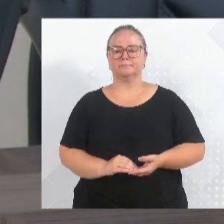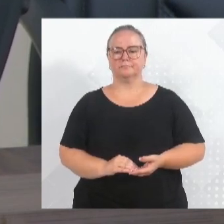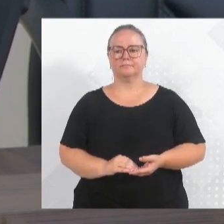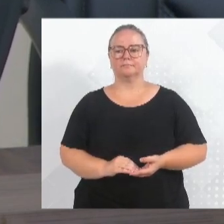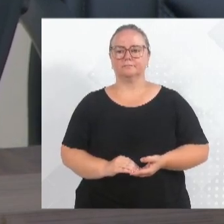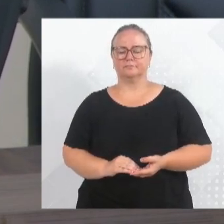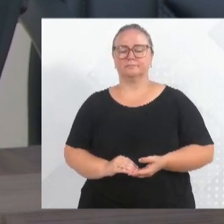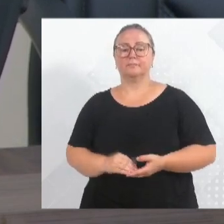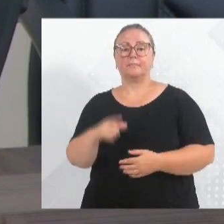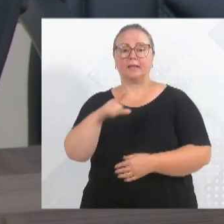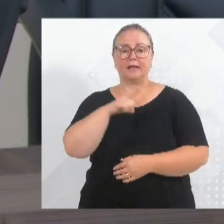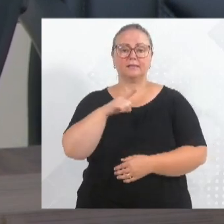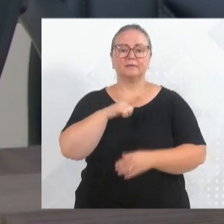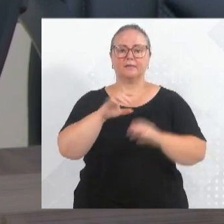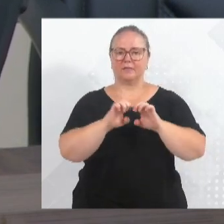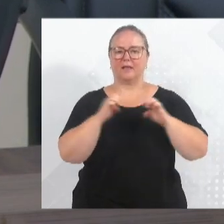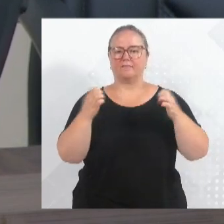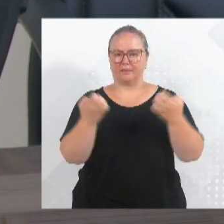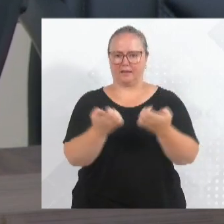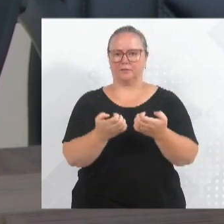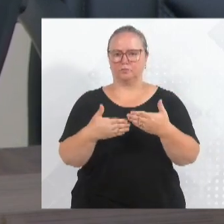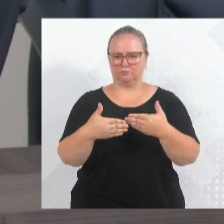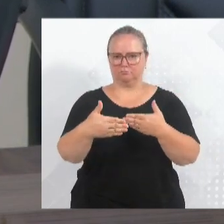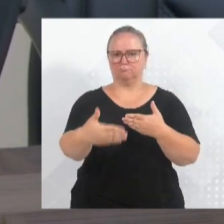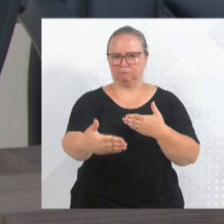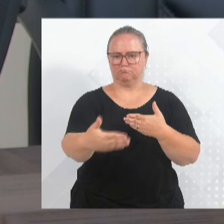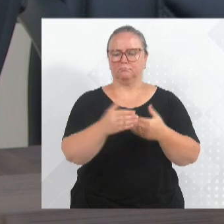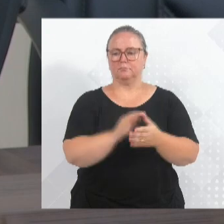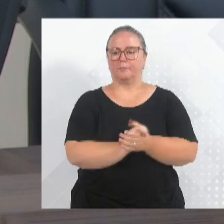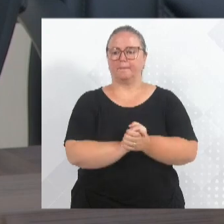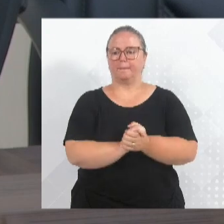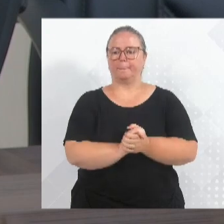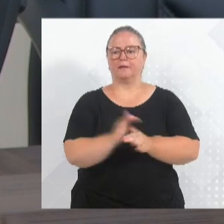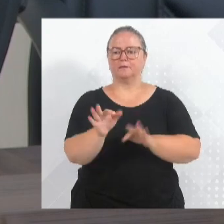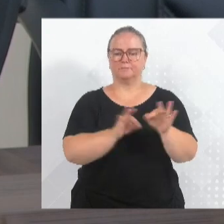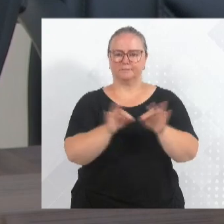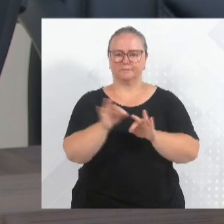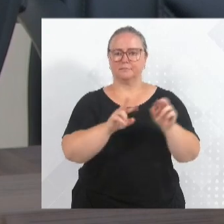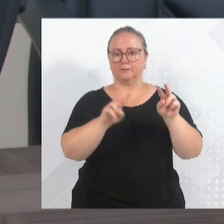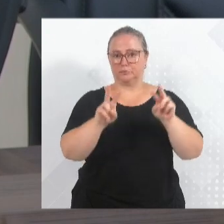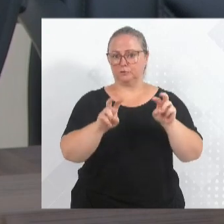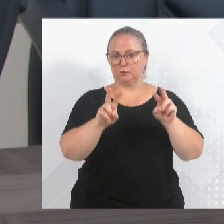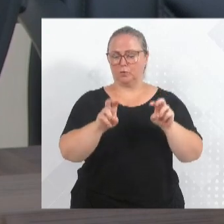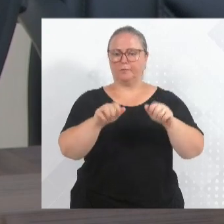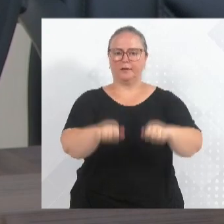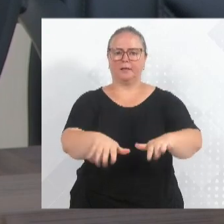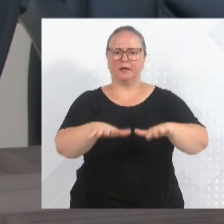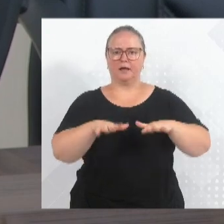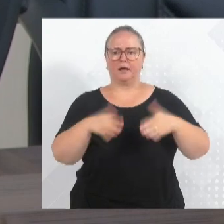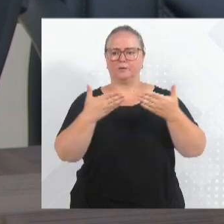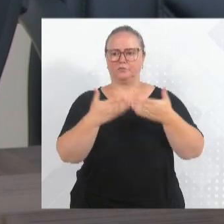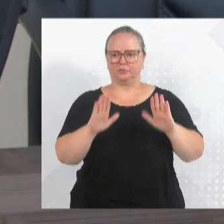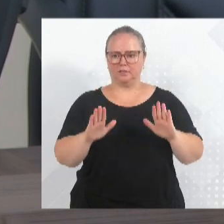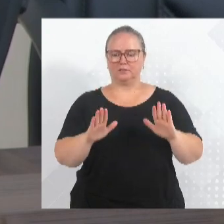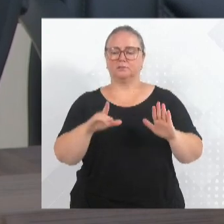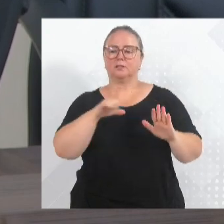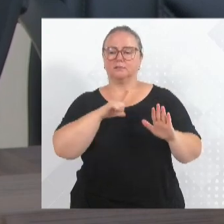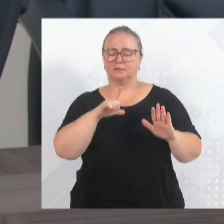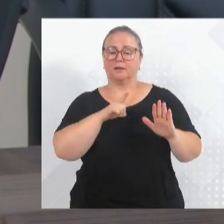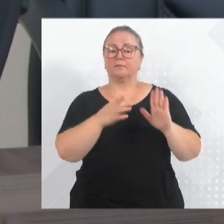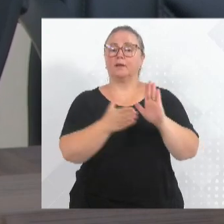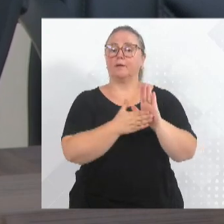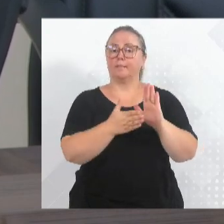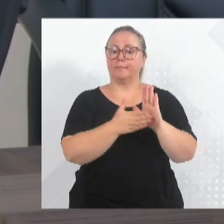No evento que teve recentemente do planejamento, que uma audiência pública, o SAMAI fez uma proposta